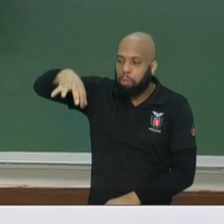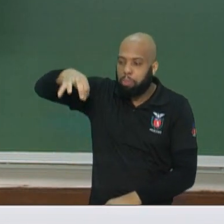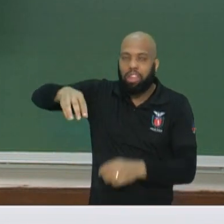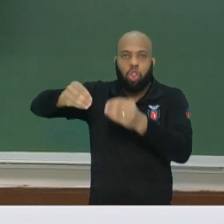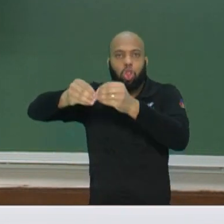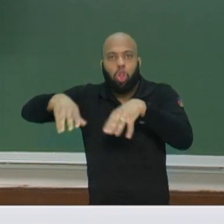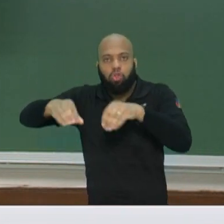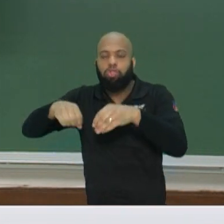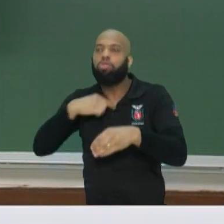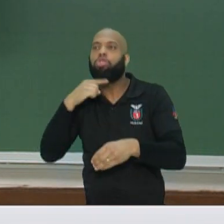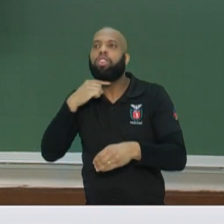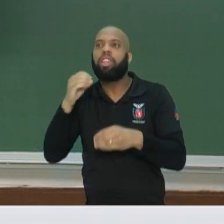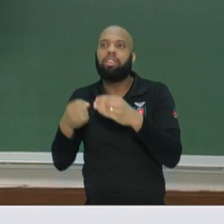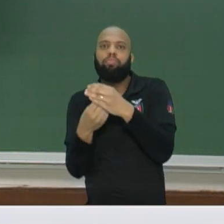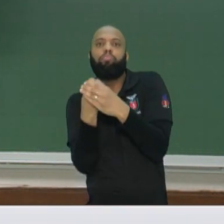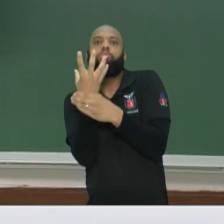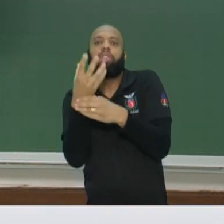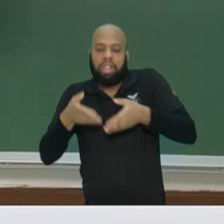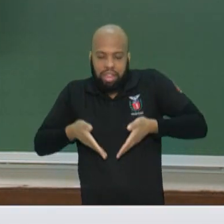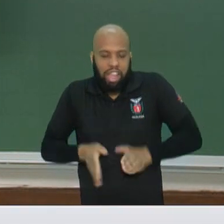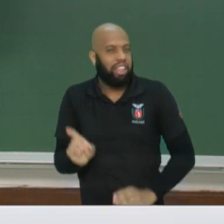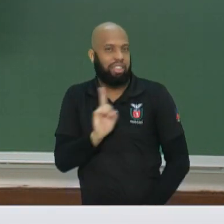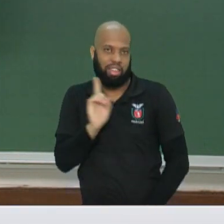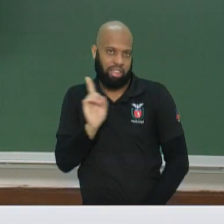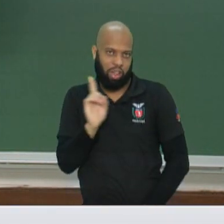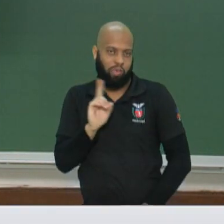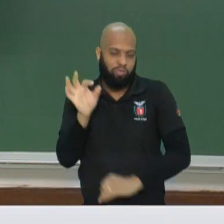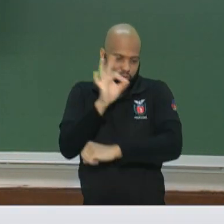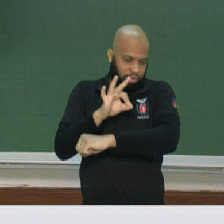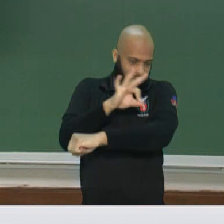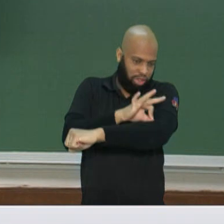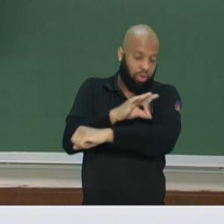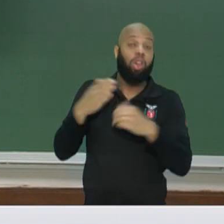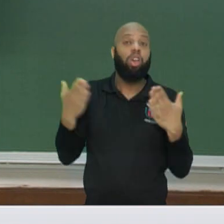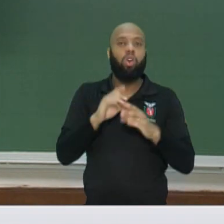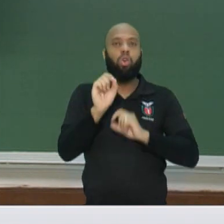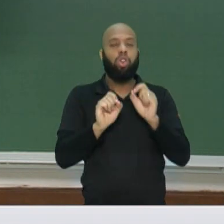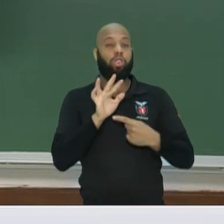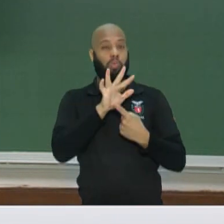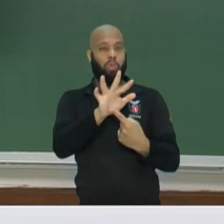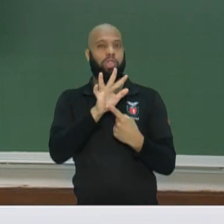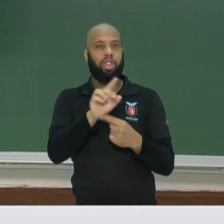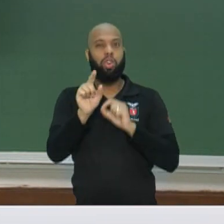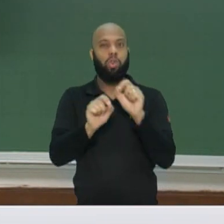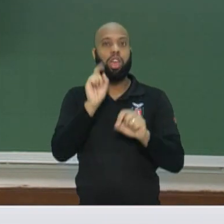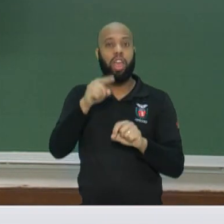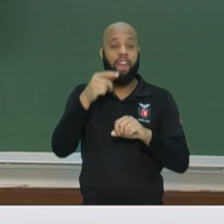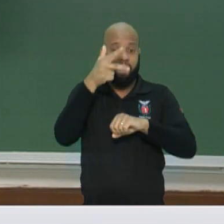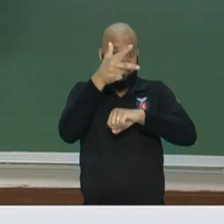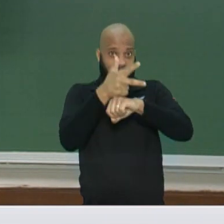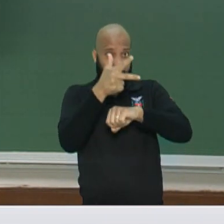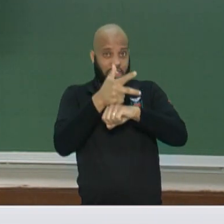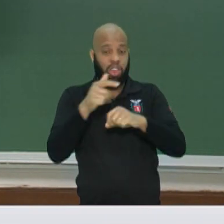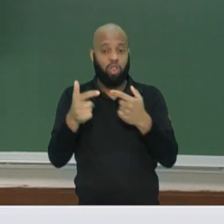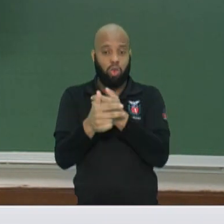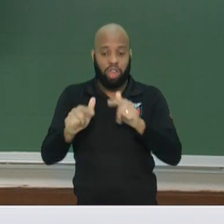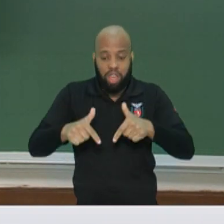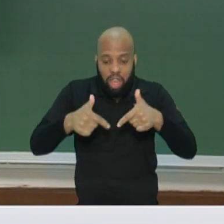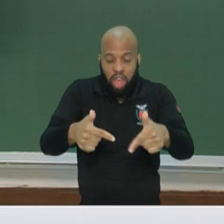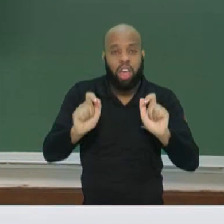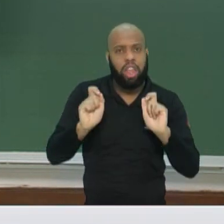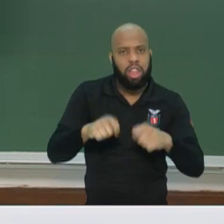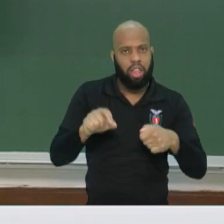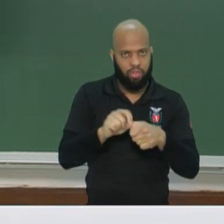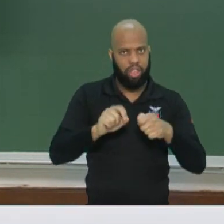tem mosquito, não tem dengue, ok? E agora eu vou mostrar para vocês um vídeo de uma das possíveis ações que nós devemos